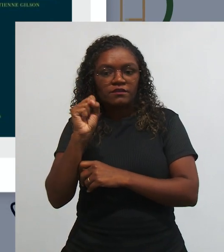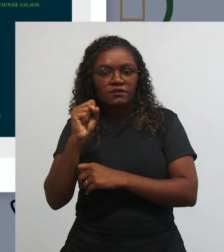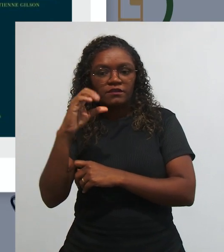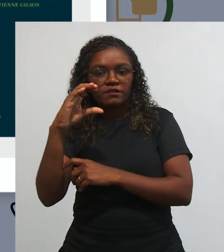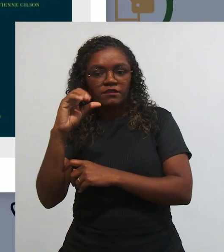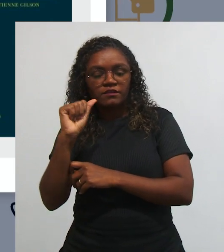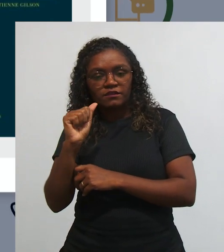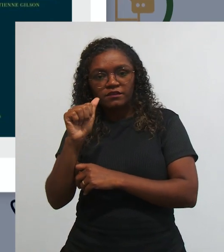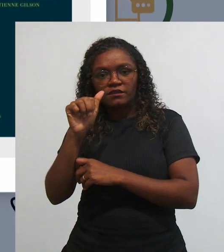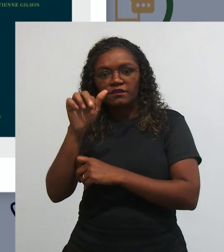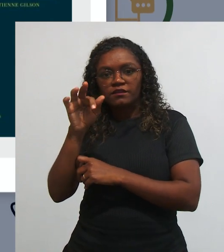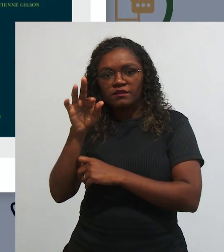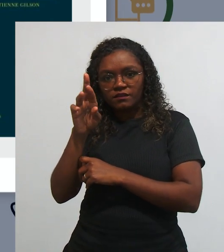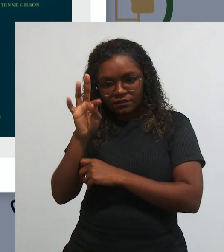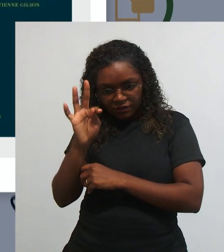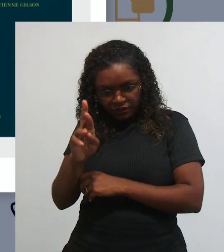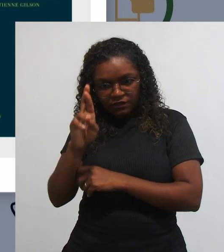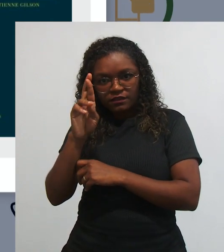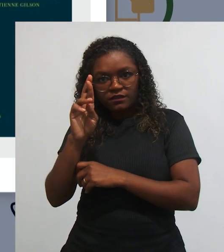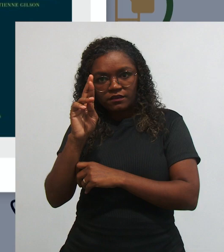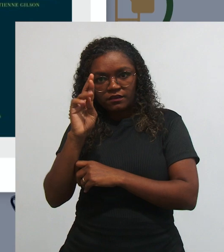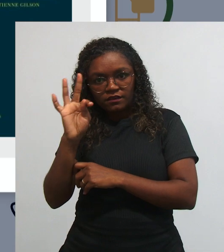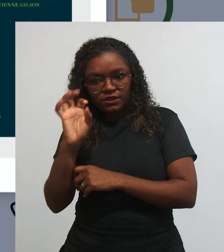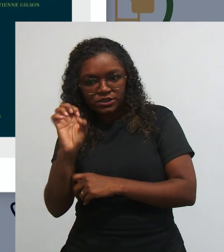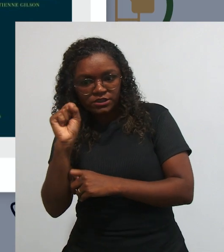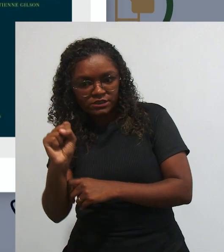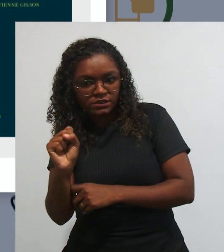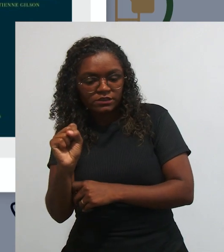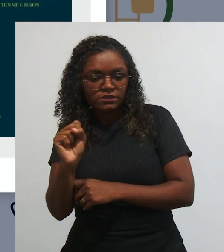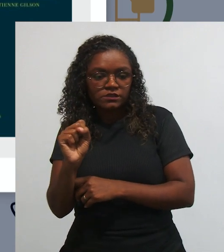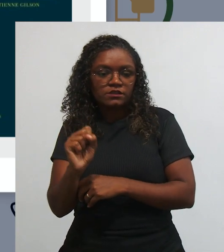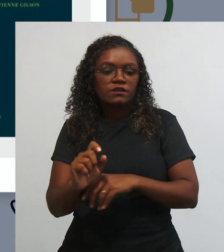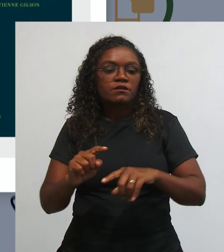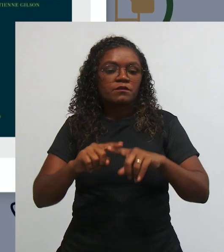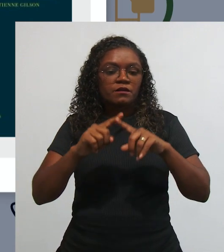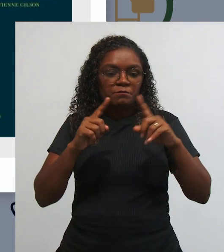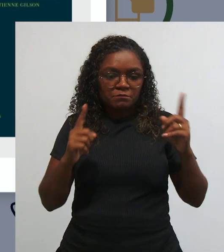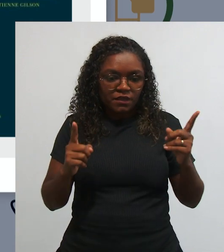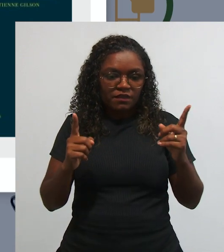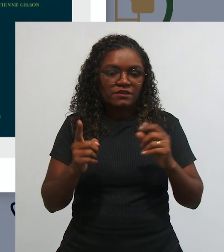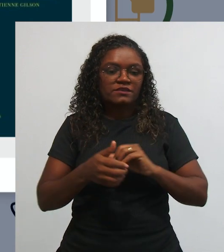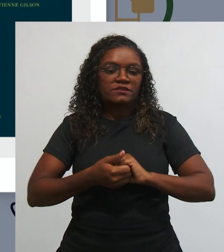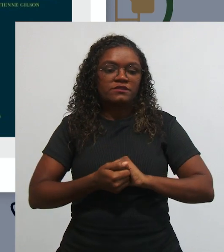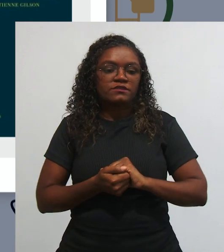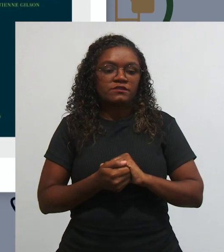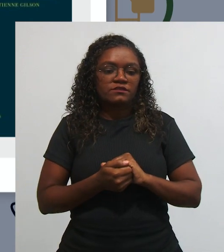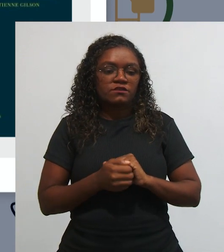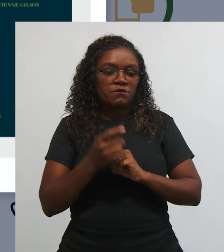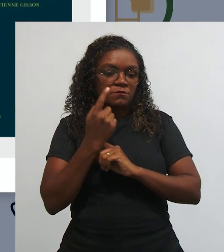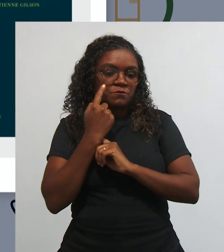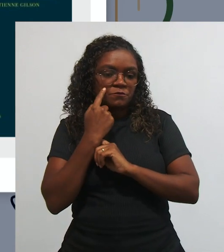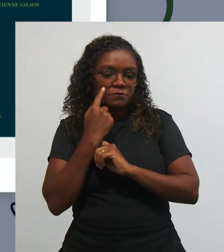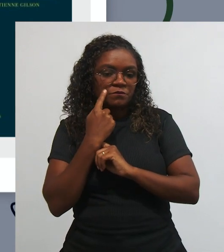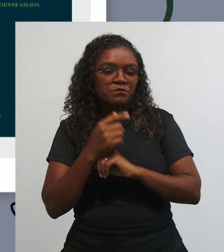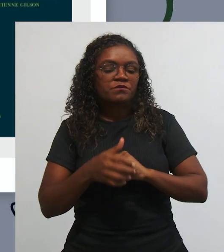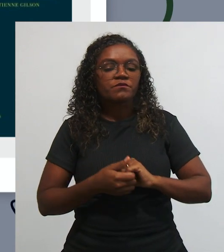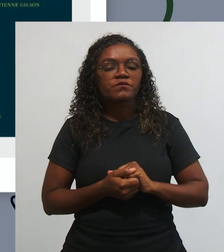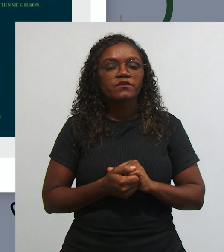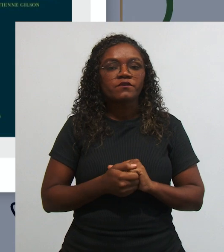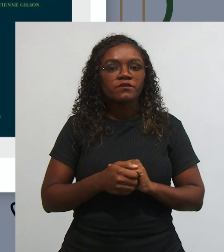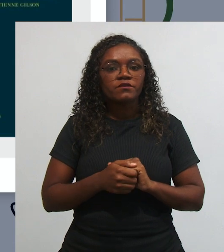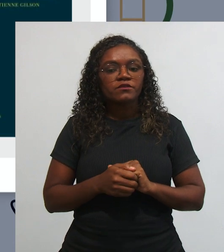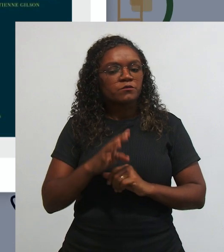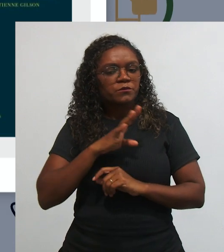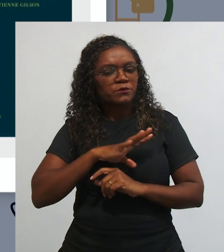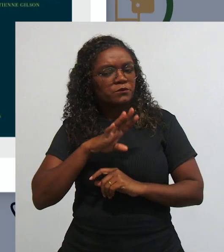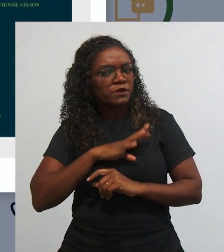Provavelmente você já ouviu essa frase, não vou me arriscar aqui no latim, claro que não, né? Mas vou falar